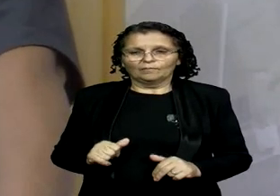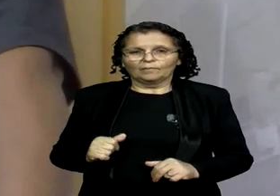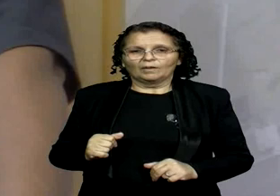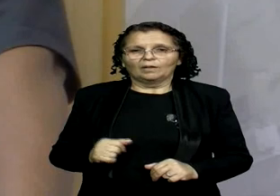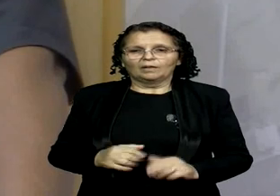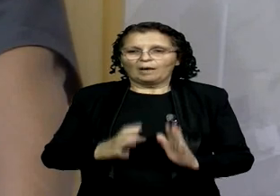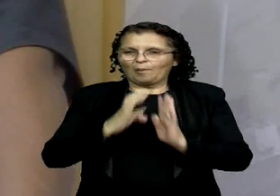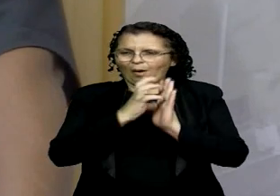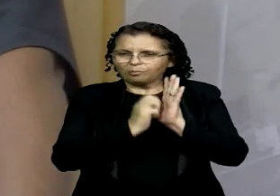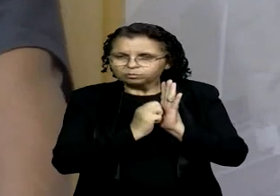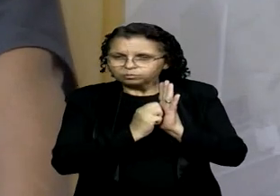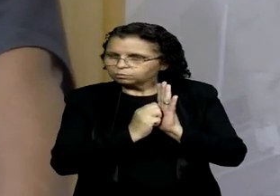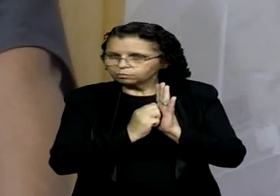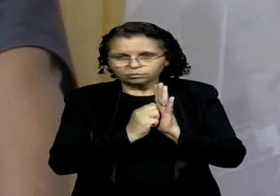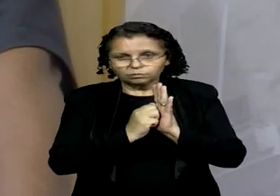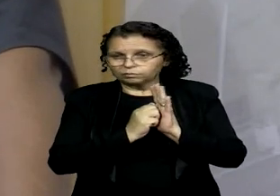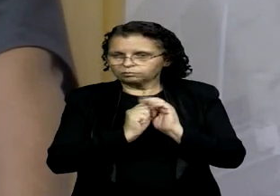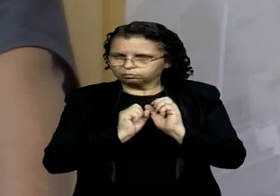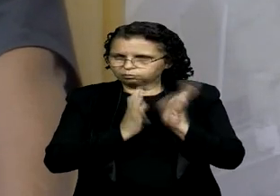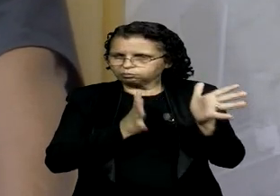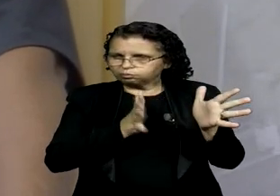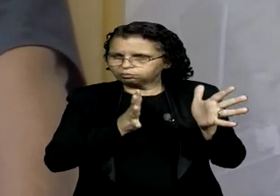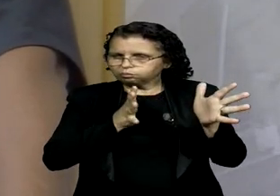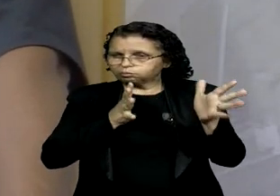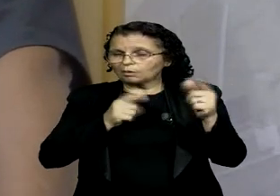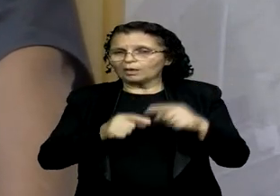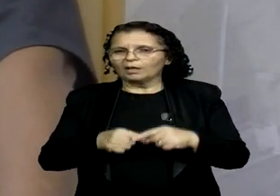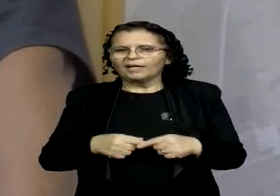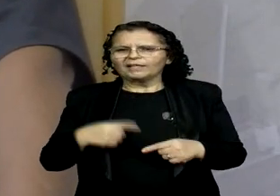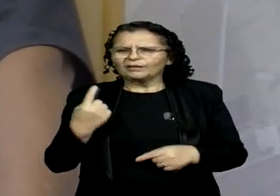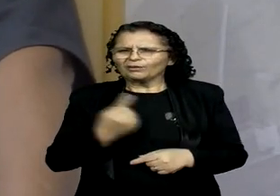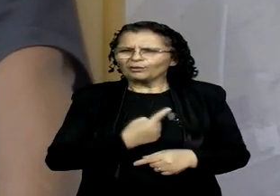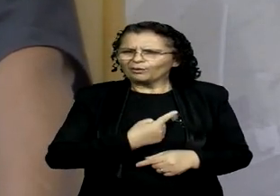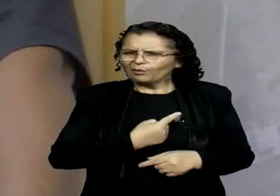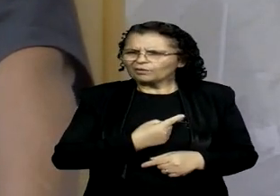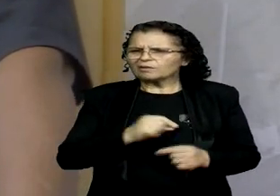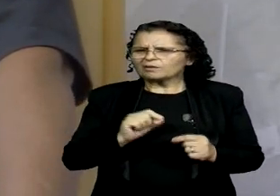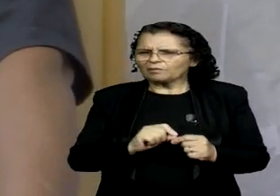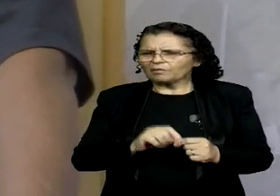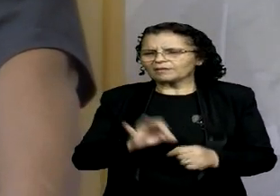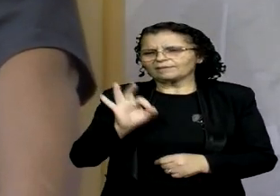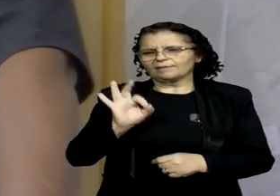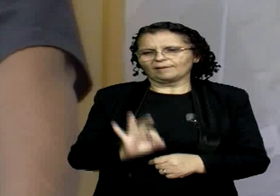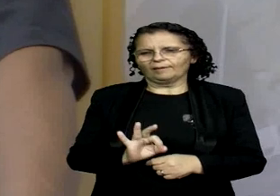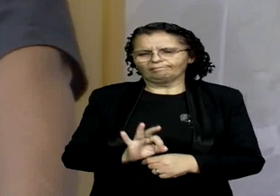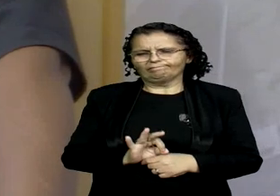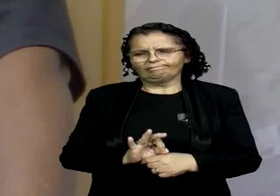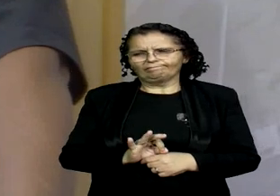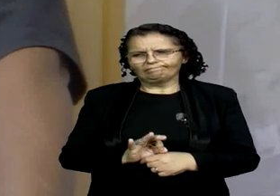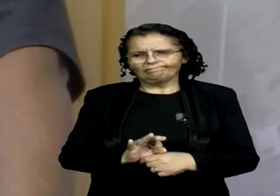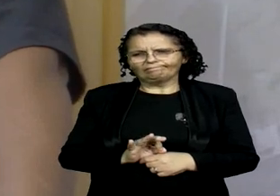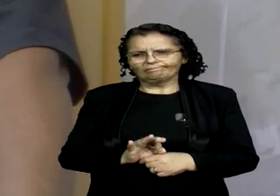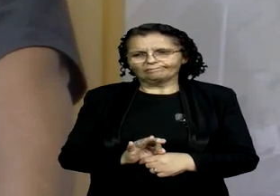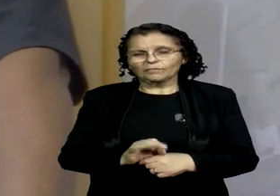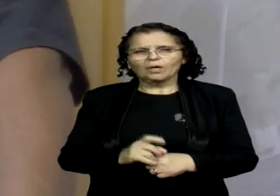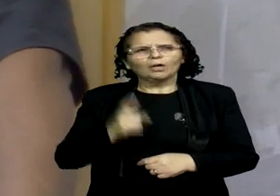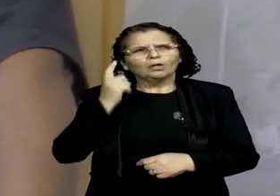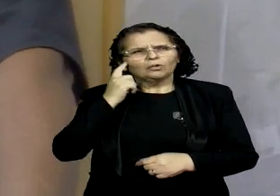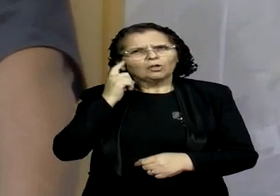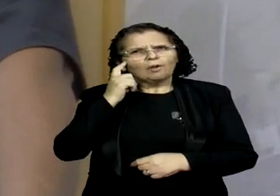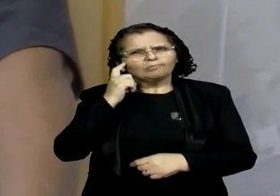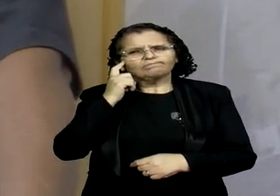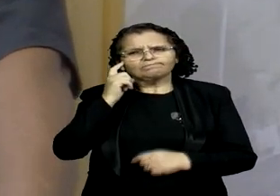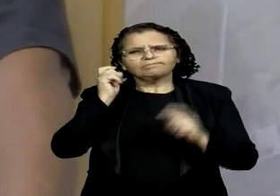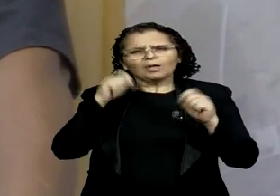nós. Todos nós. Será que estamos fazendo certo? Será que estamos no